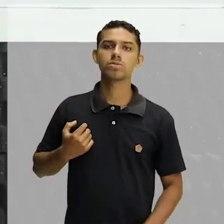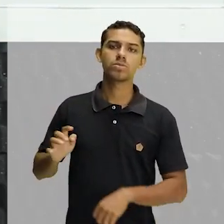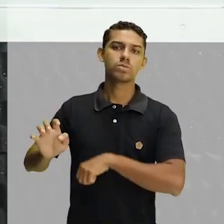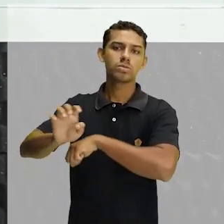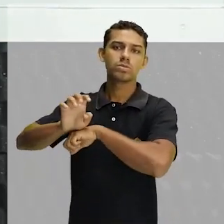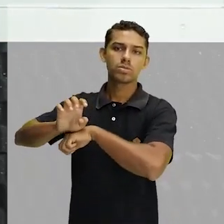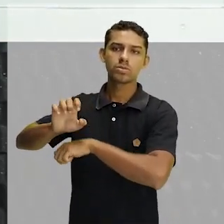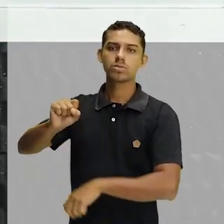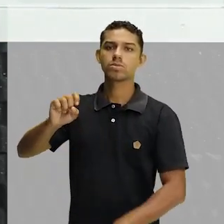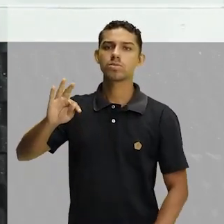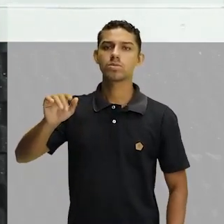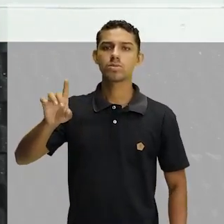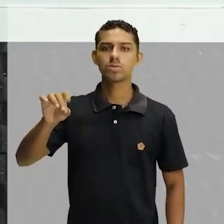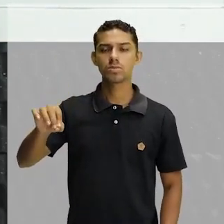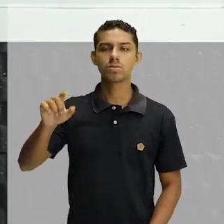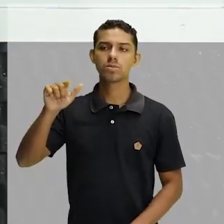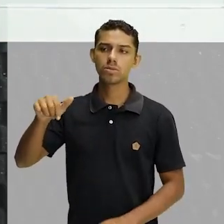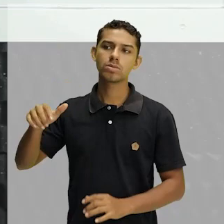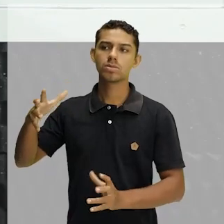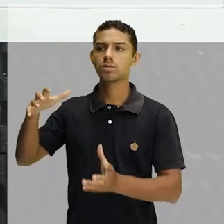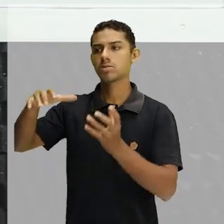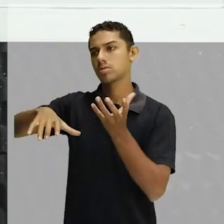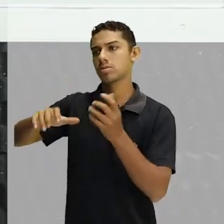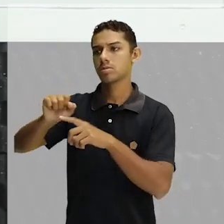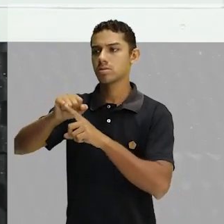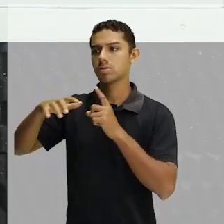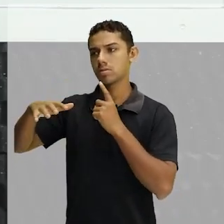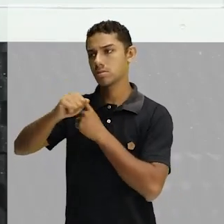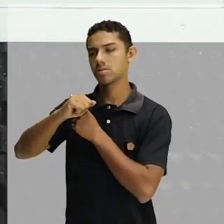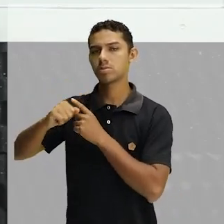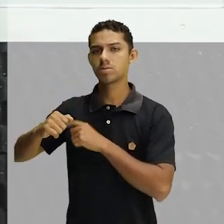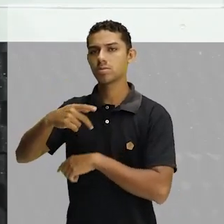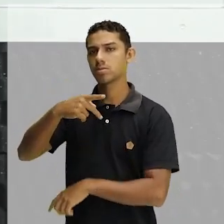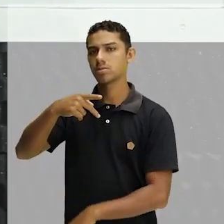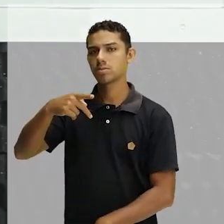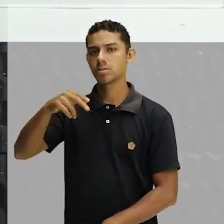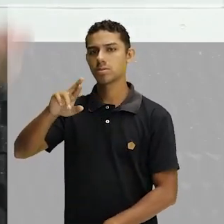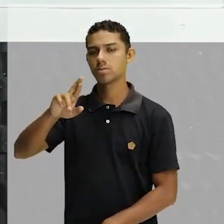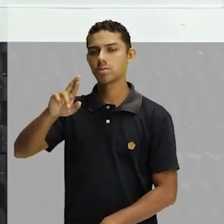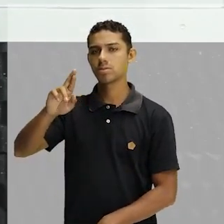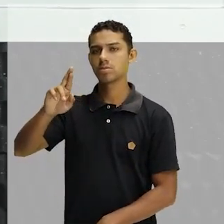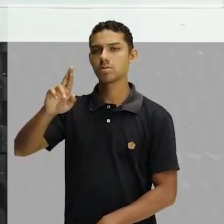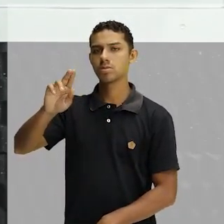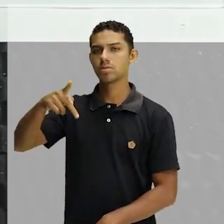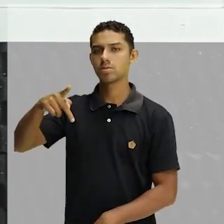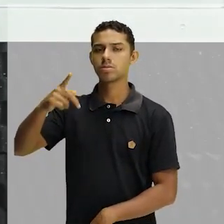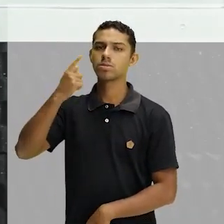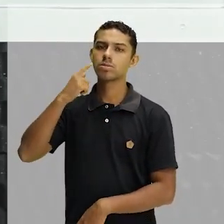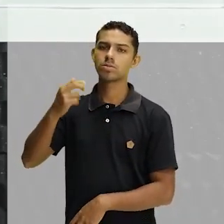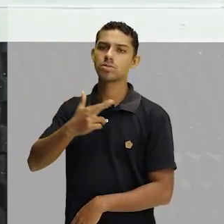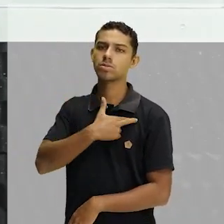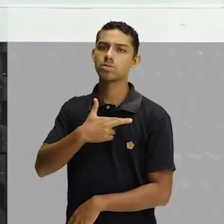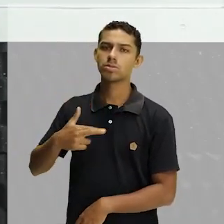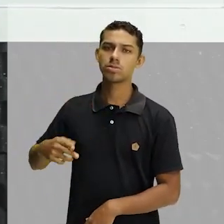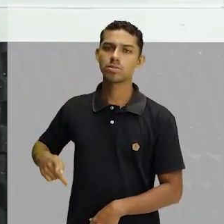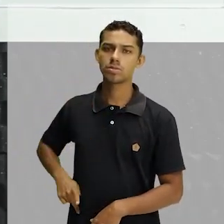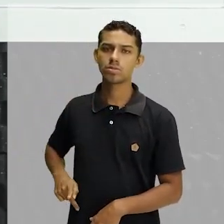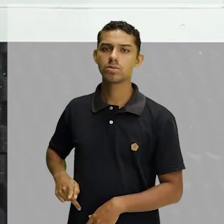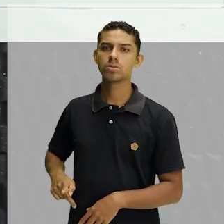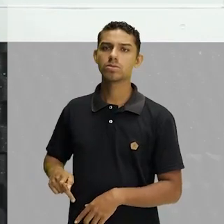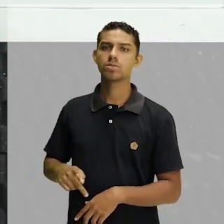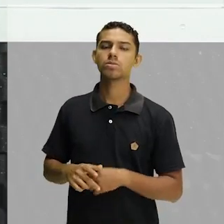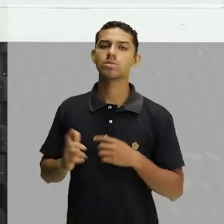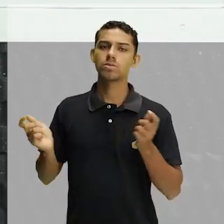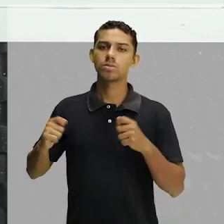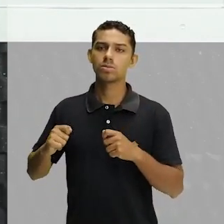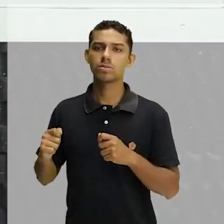Estado, que é a instituição social que regula várias outras instituições. Perfeito? Show de